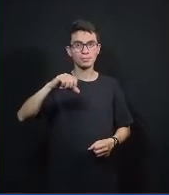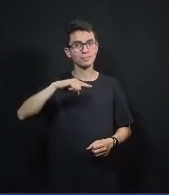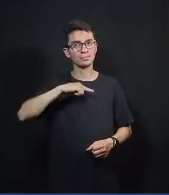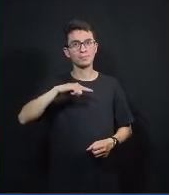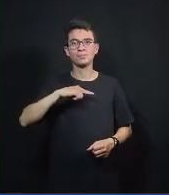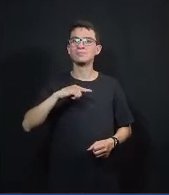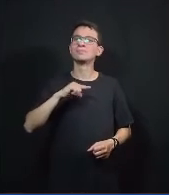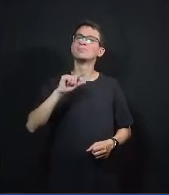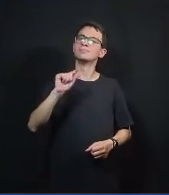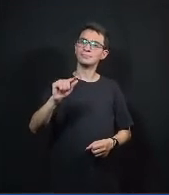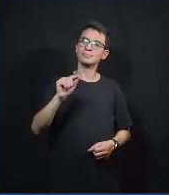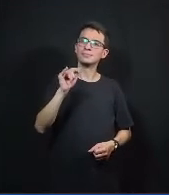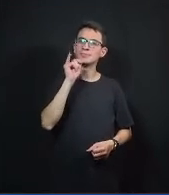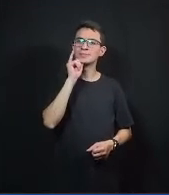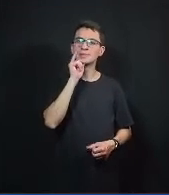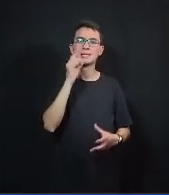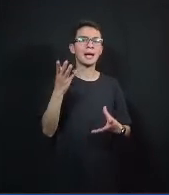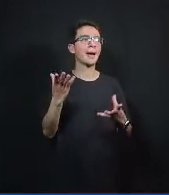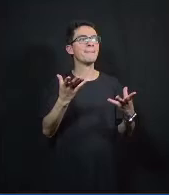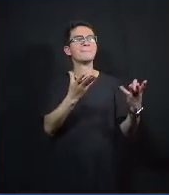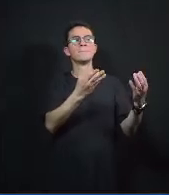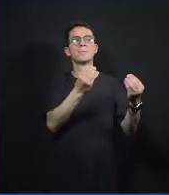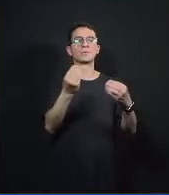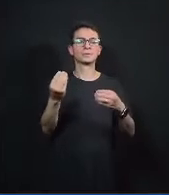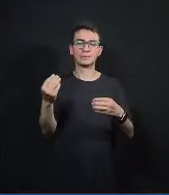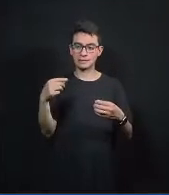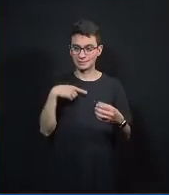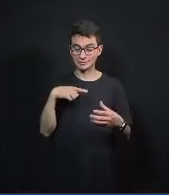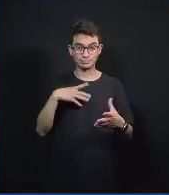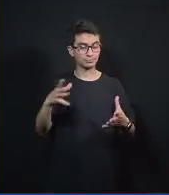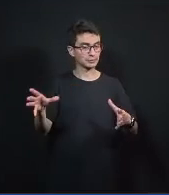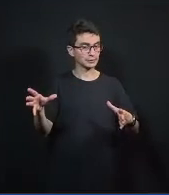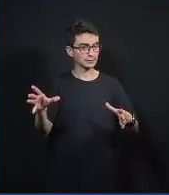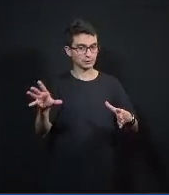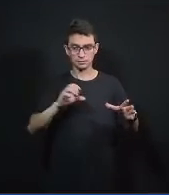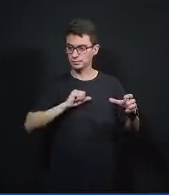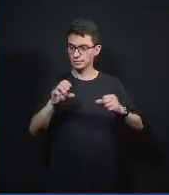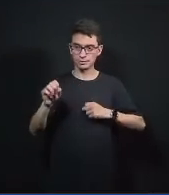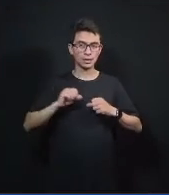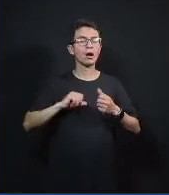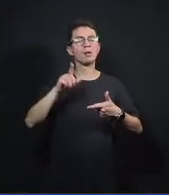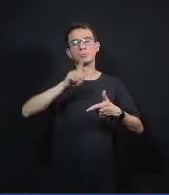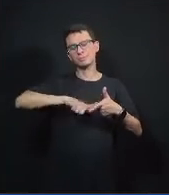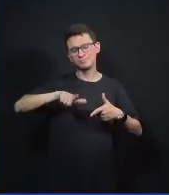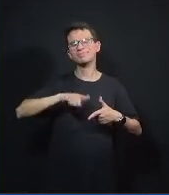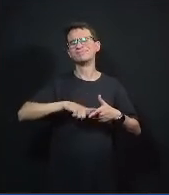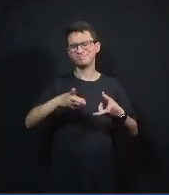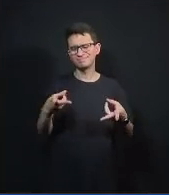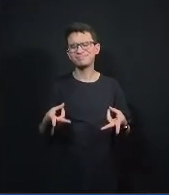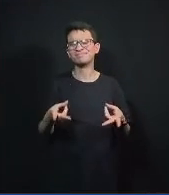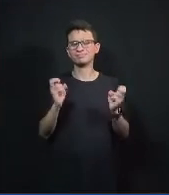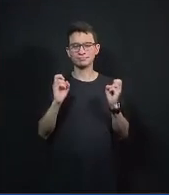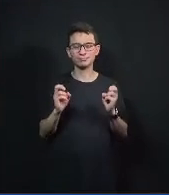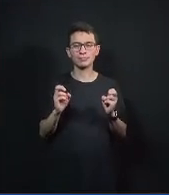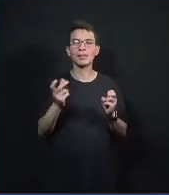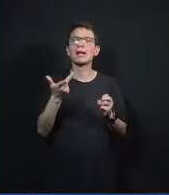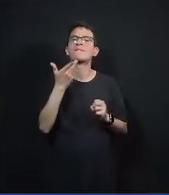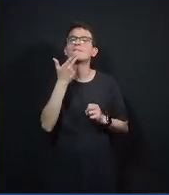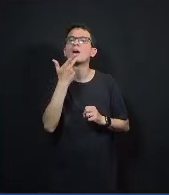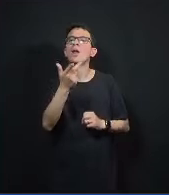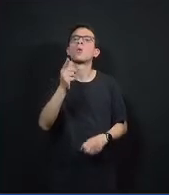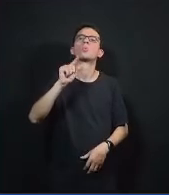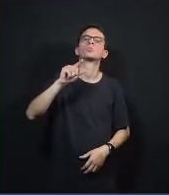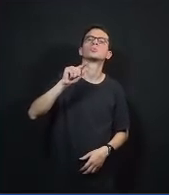Entretanto, os impactos da pandemia foram sentidos em diversas fases do processo eleitoral. Me arrisco a dizer que o primeiro impacto